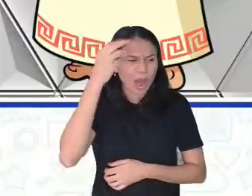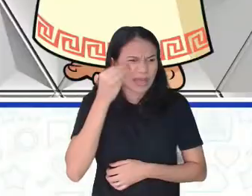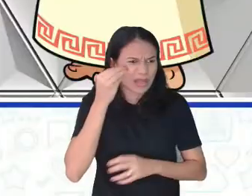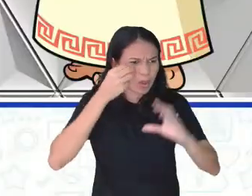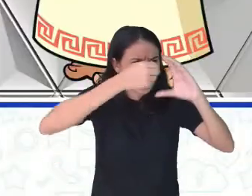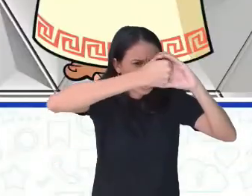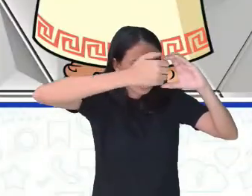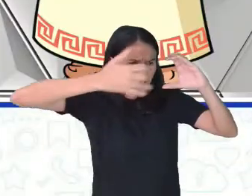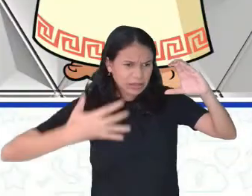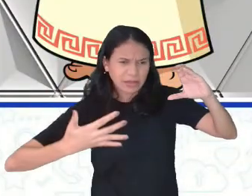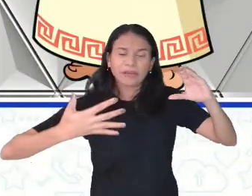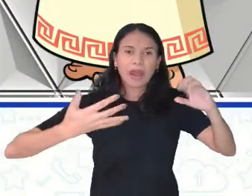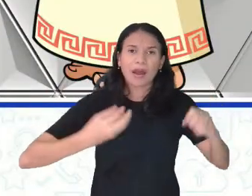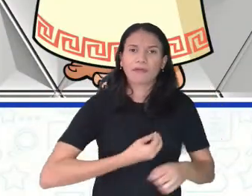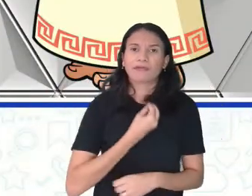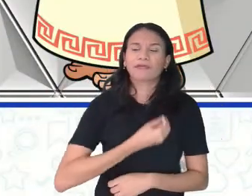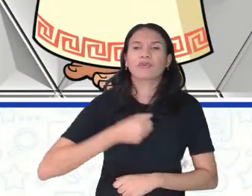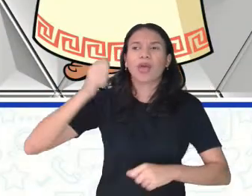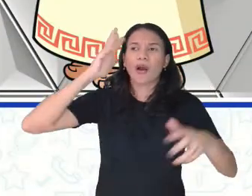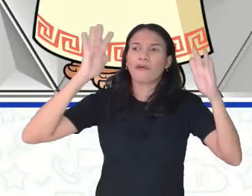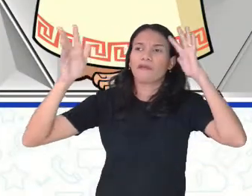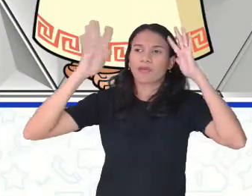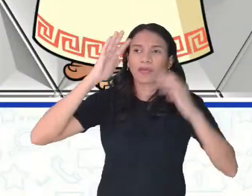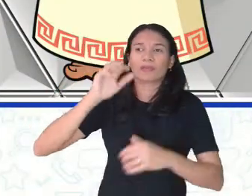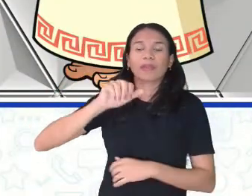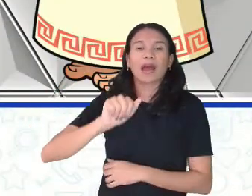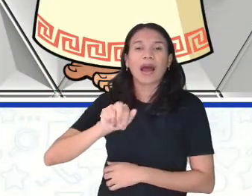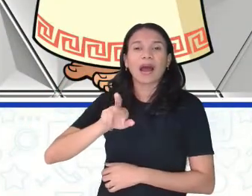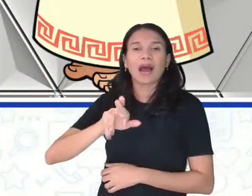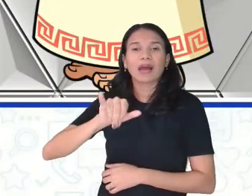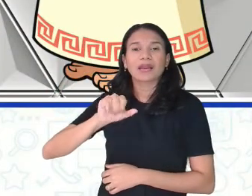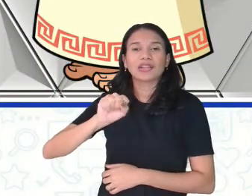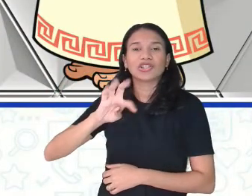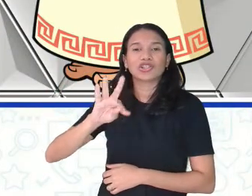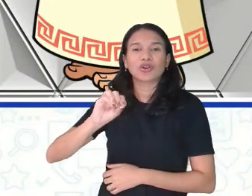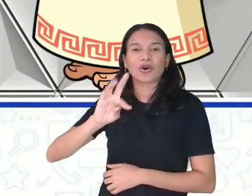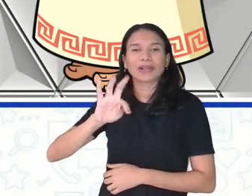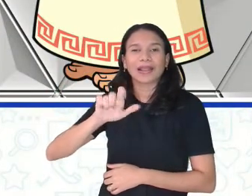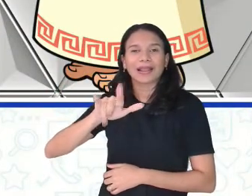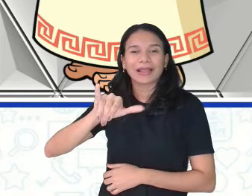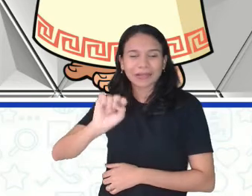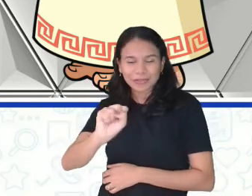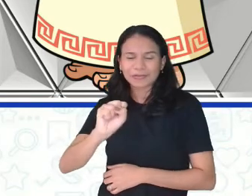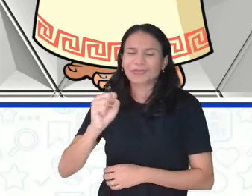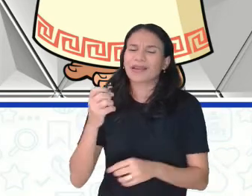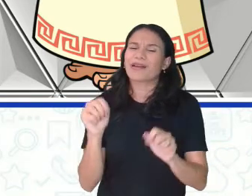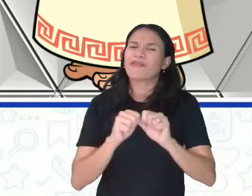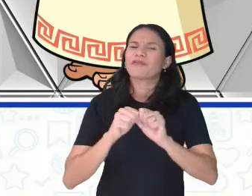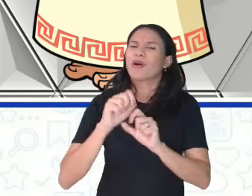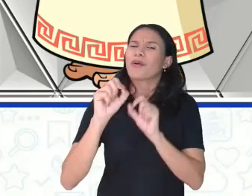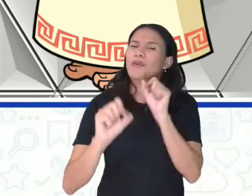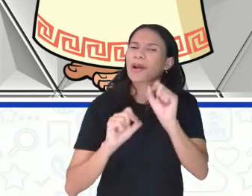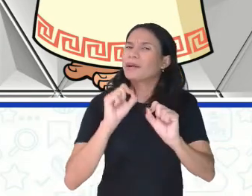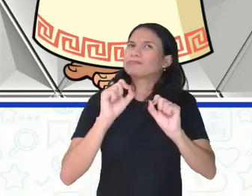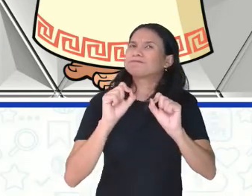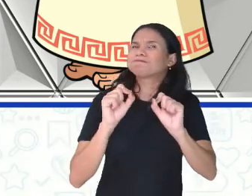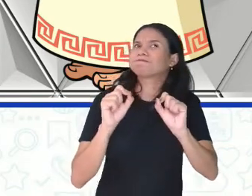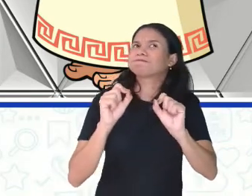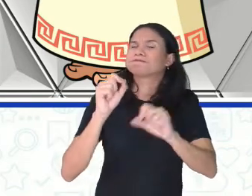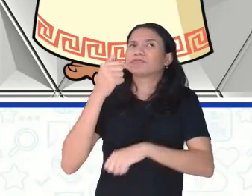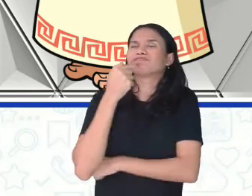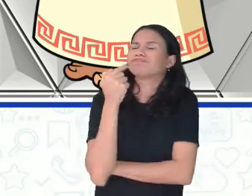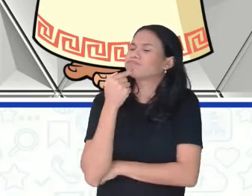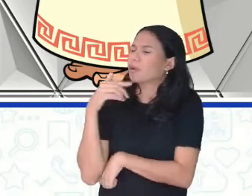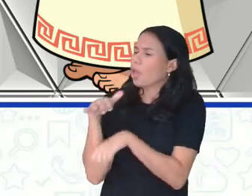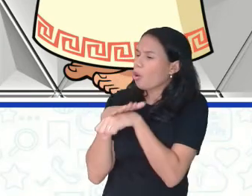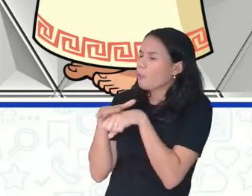classificar os seres vivos foi o filósofo Aristóteles, né? E o que ele fez, professora? Ele,